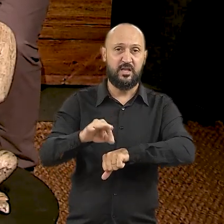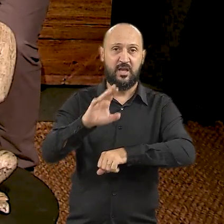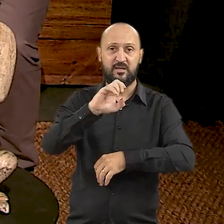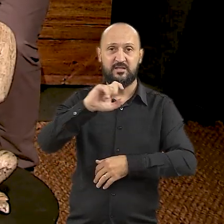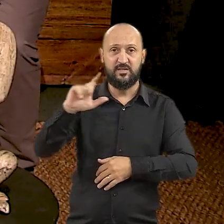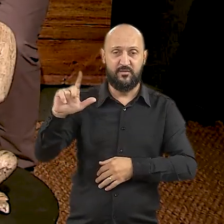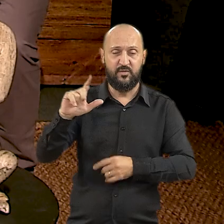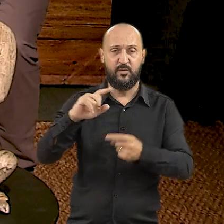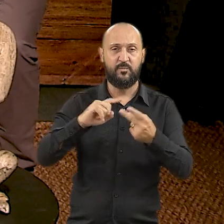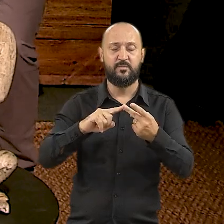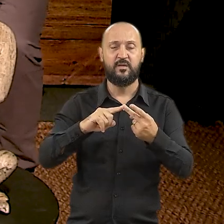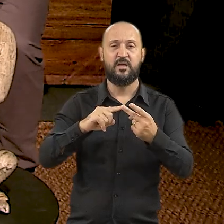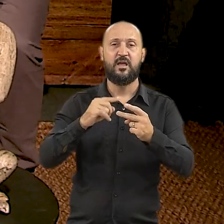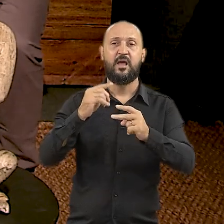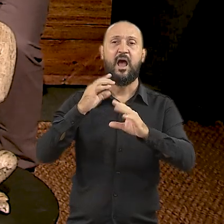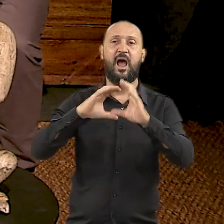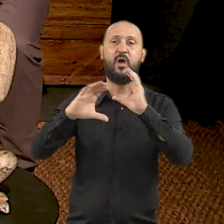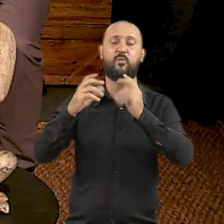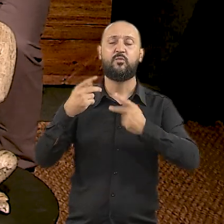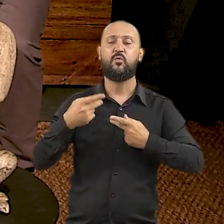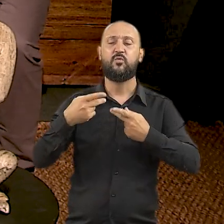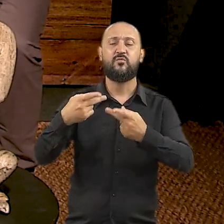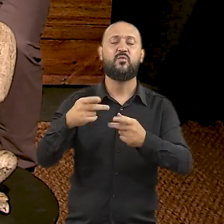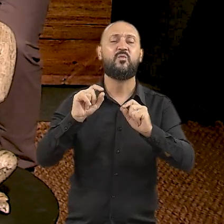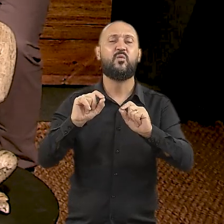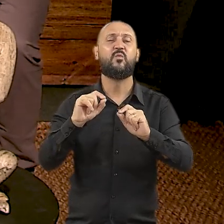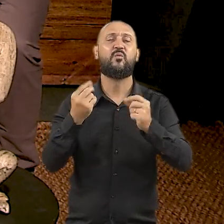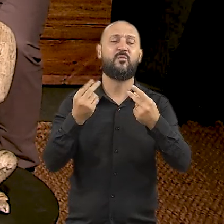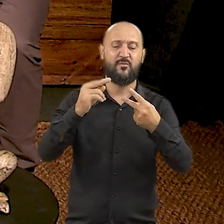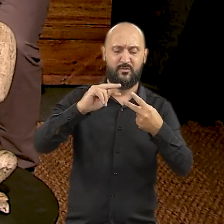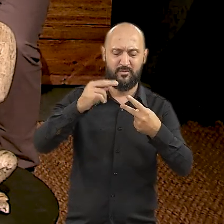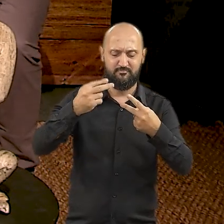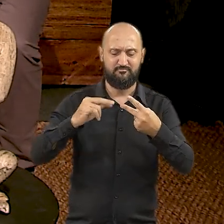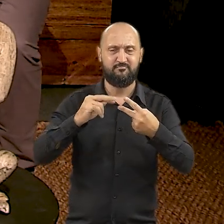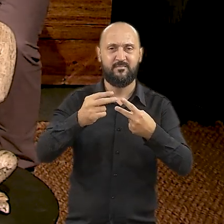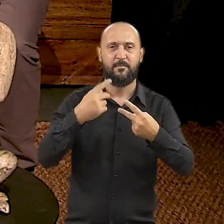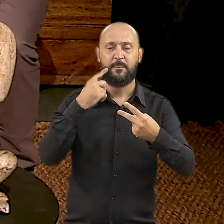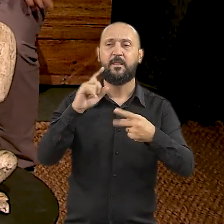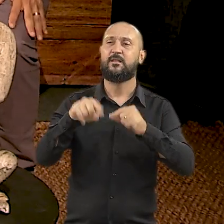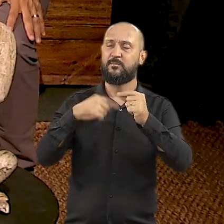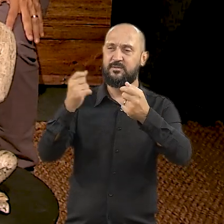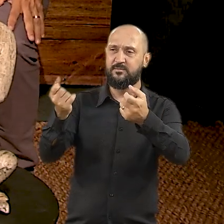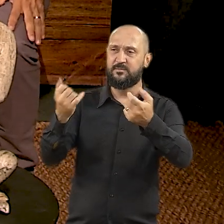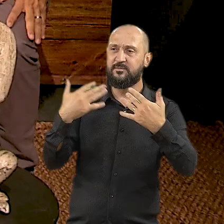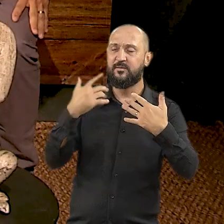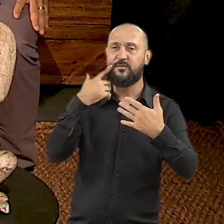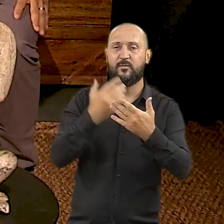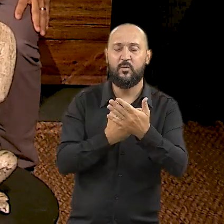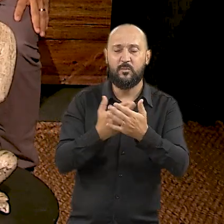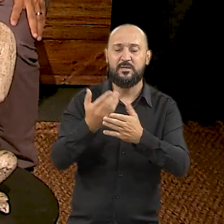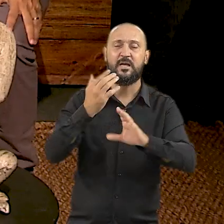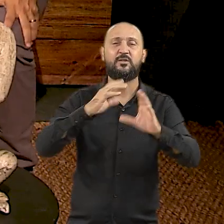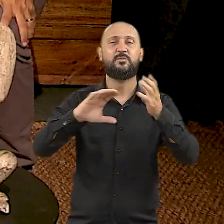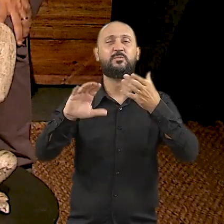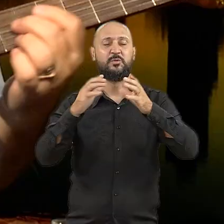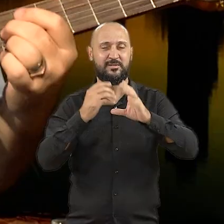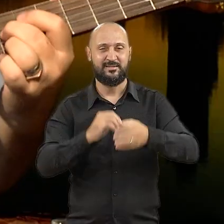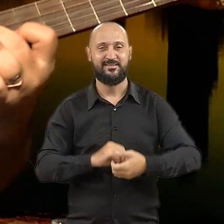civil, mas aí a comunicação te chamou. Como é que foi essa coisa? Depois você me conta. Vamos de